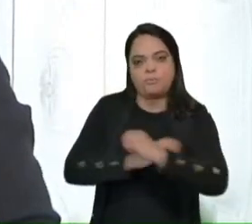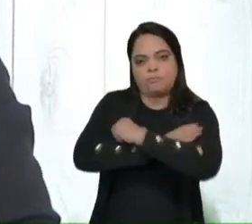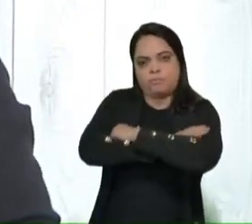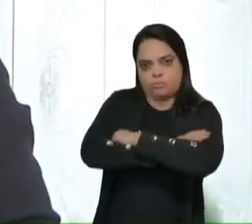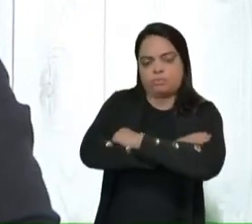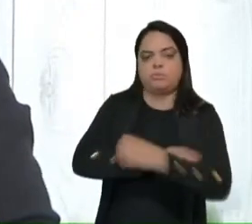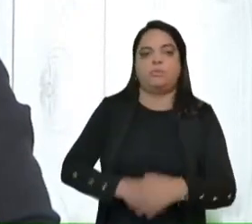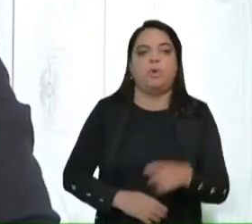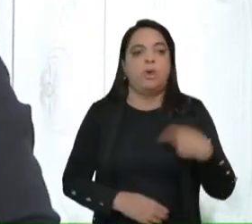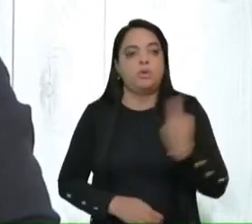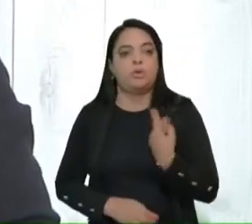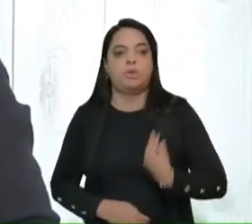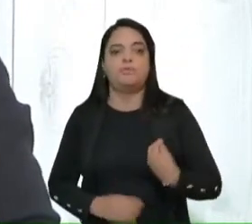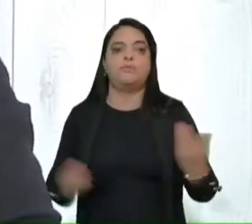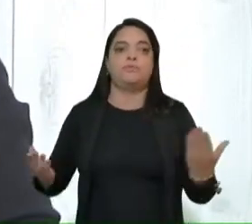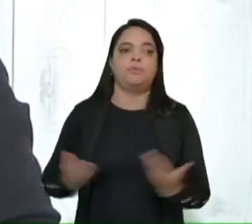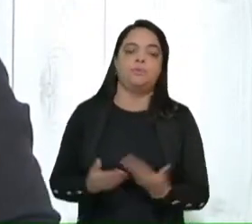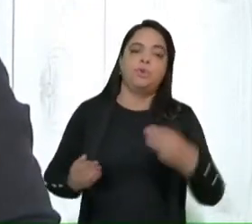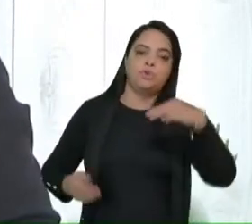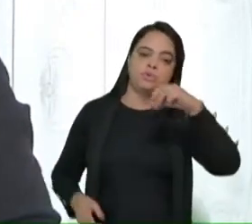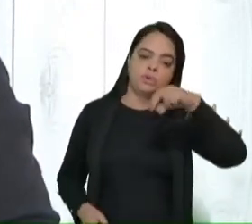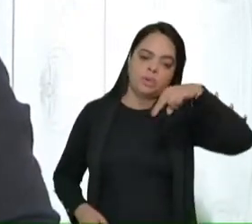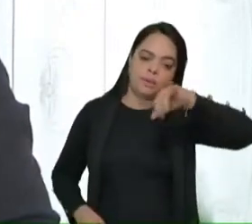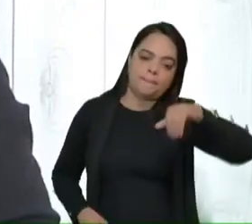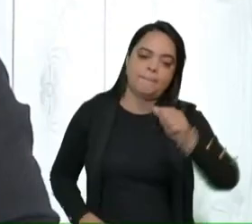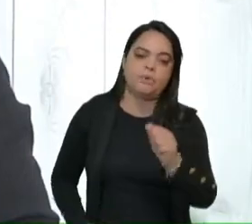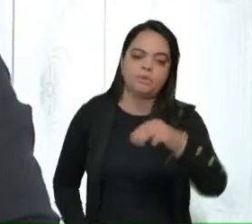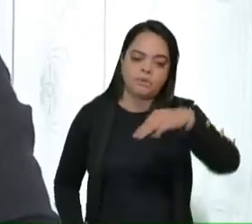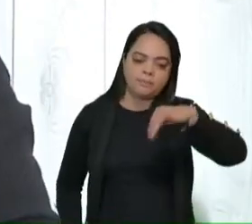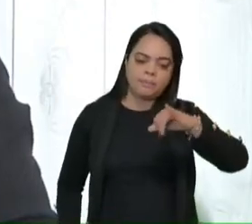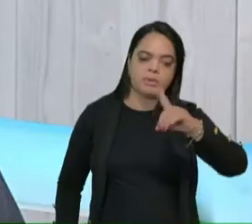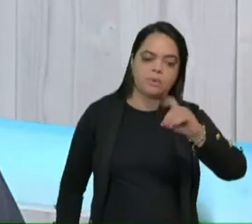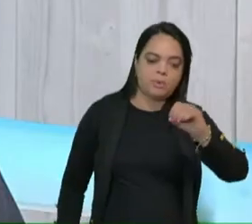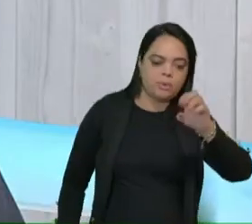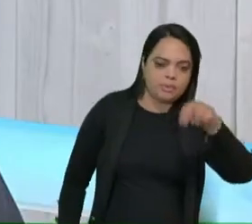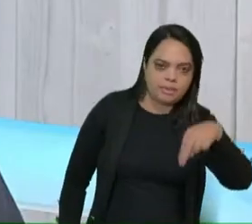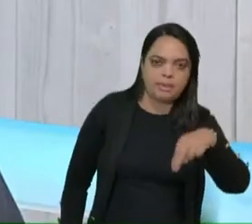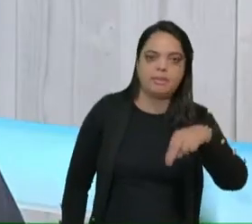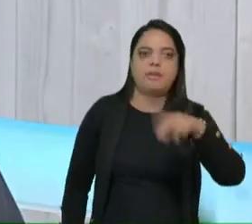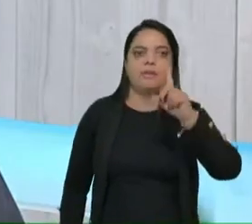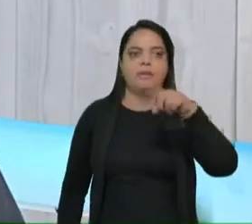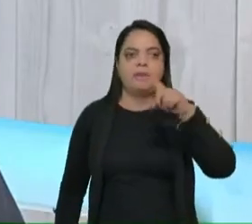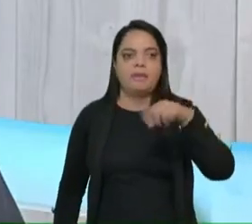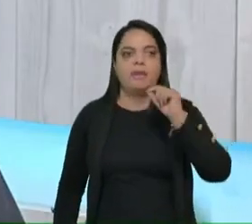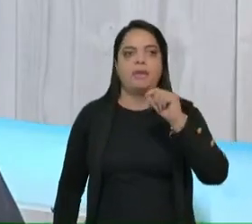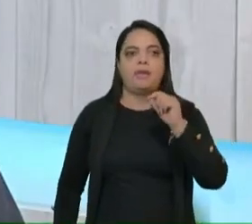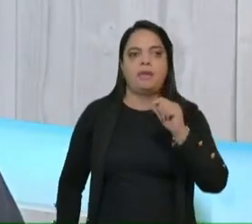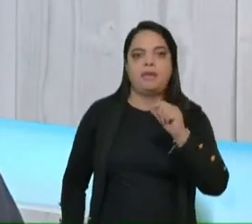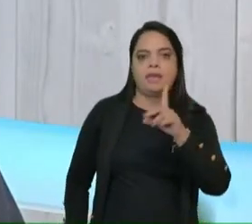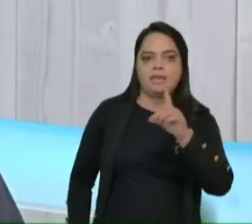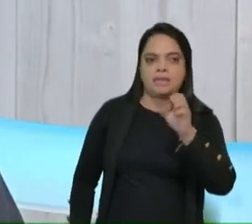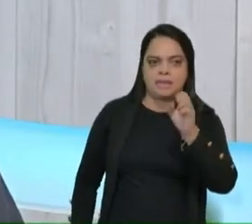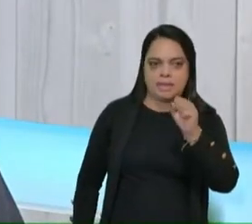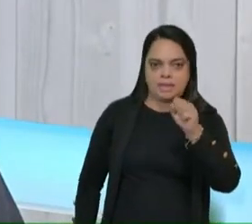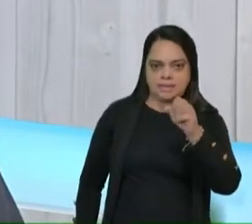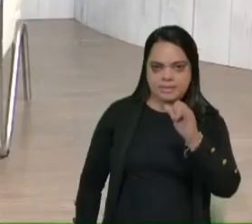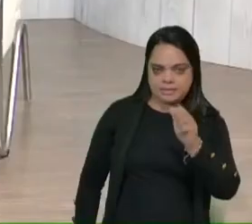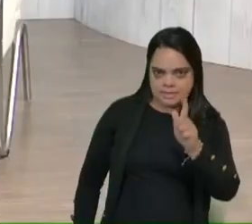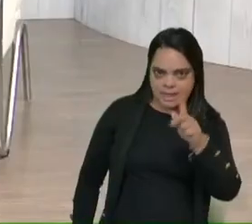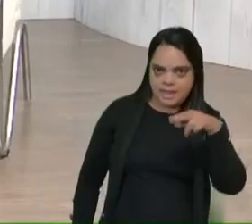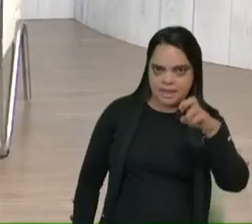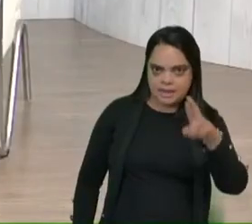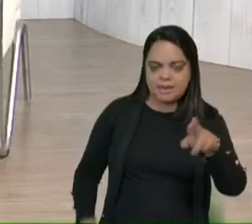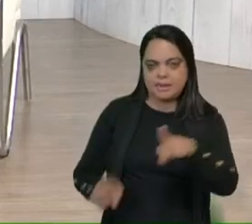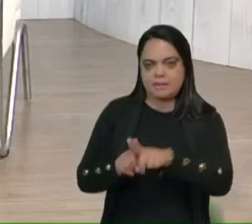para isso recebemos aqui a monja mi oden S sei que é designer e monja Zen budista